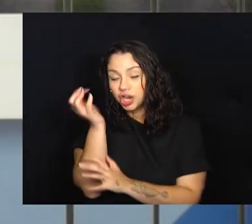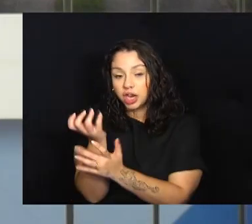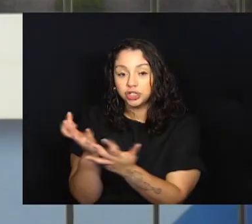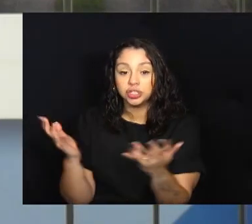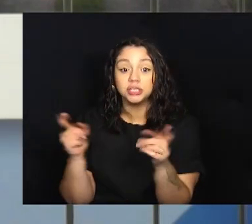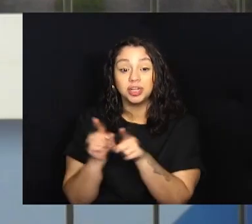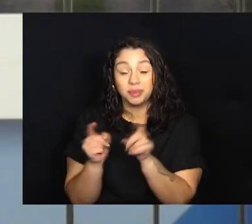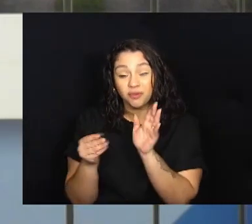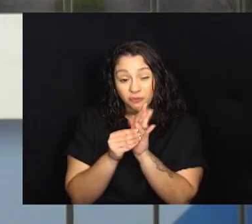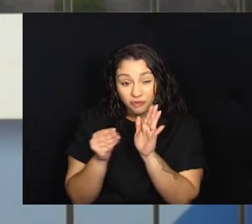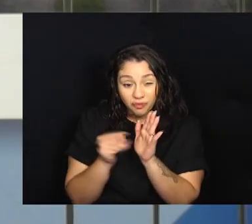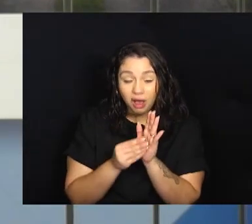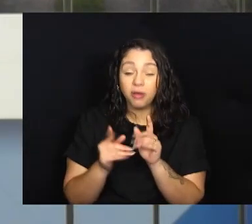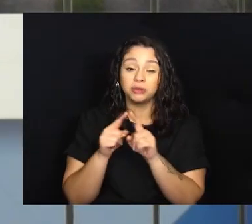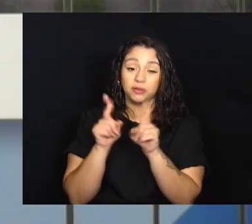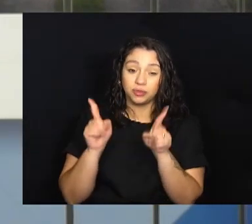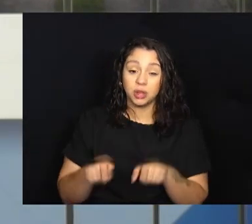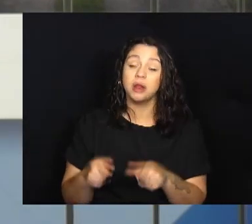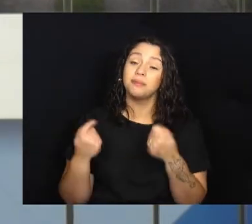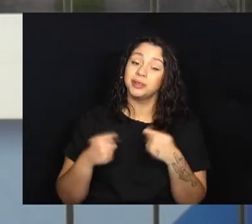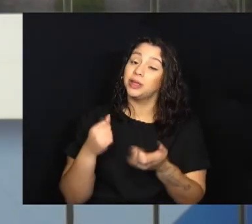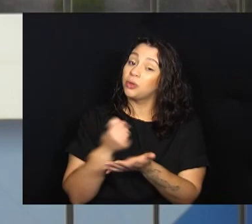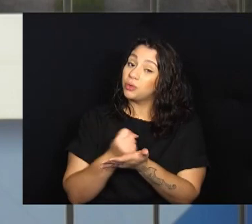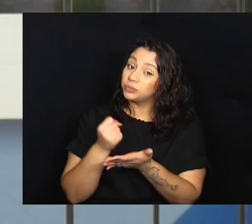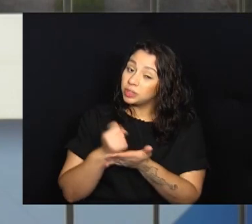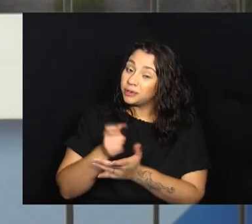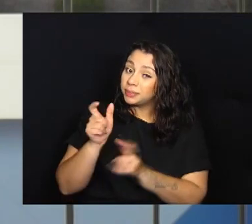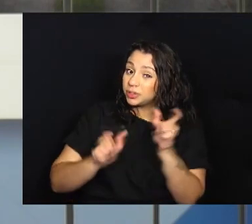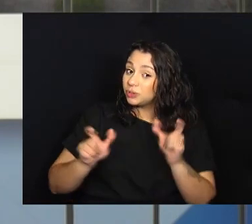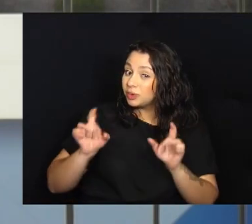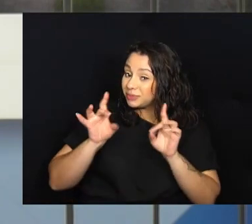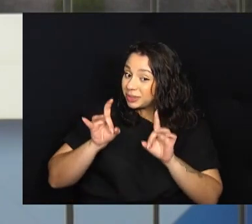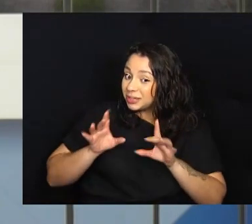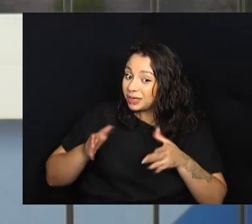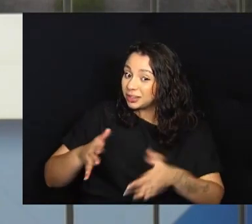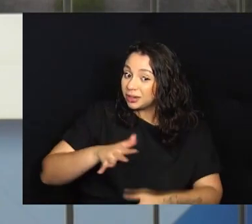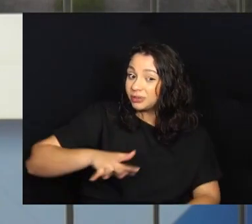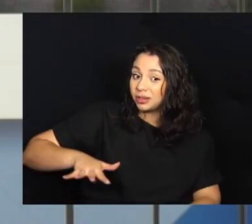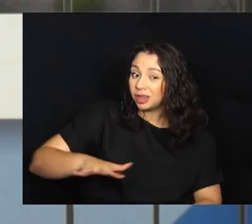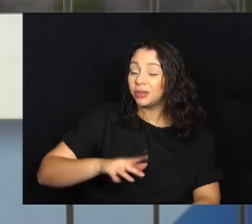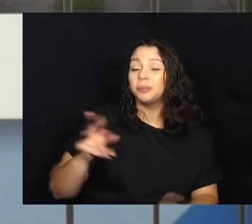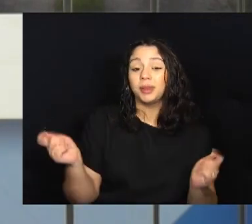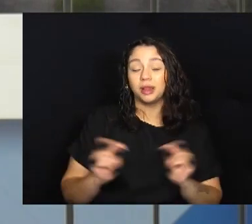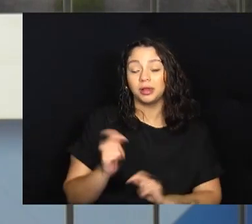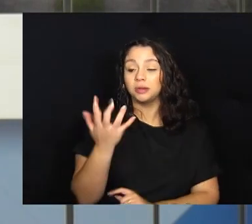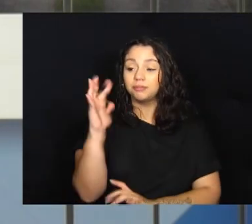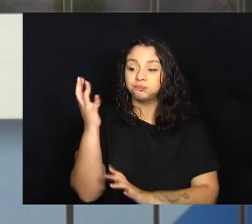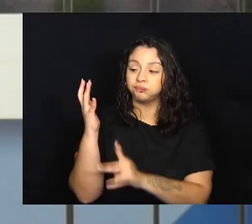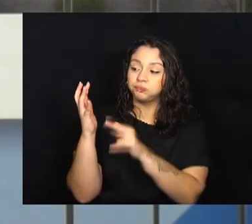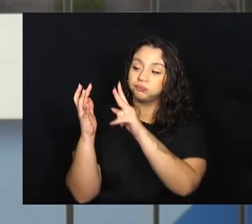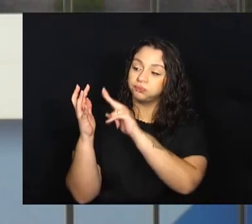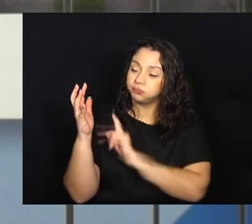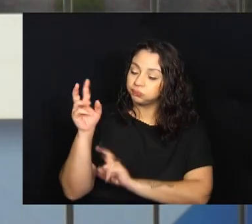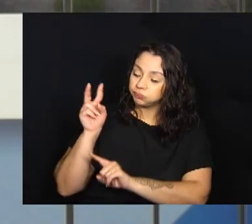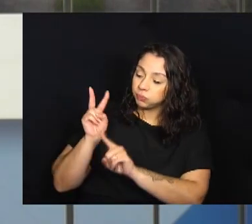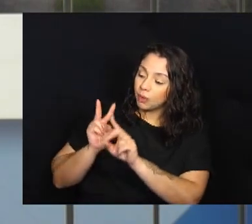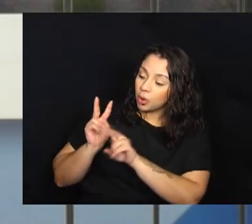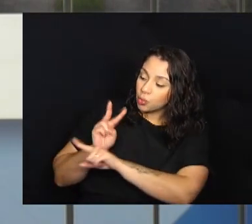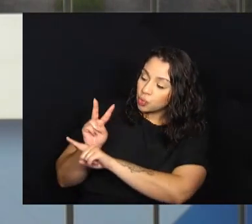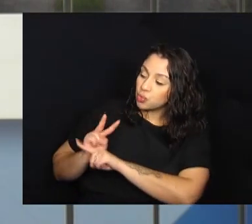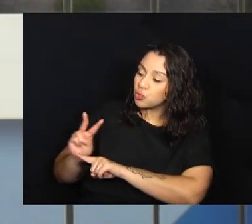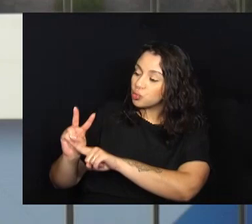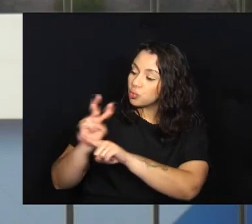funcionário, então é necessário que se contrate funcionários especializados para que possam fazer o manejo adequado, para fazer o